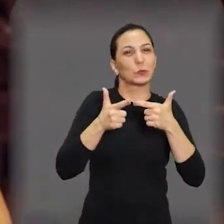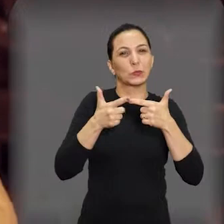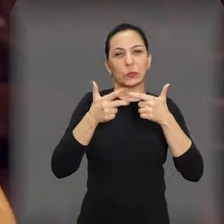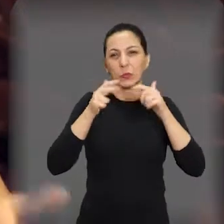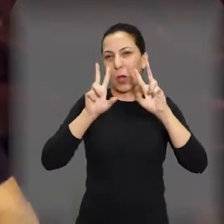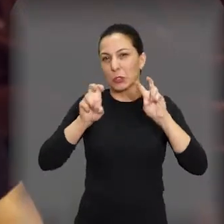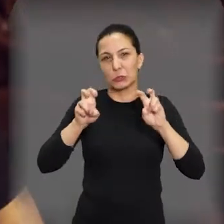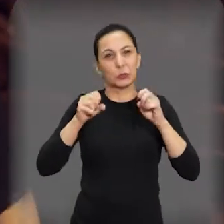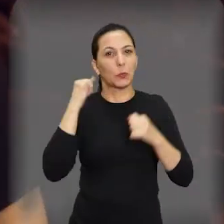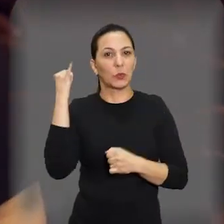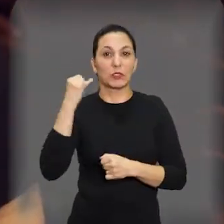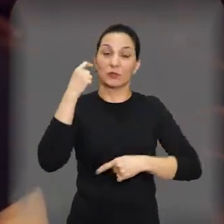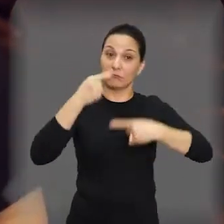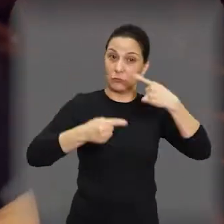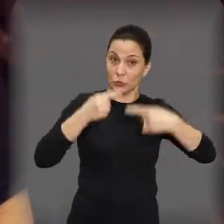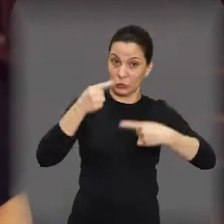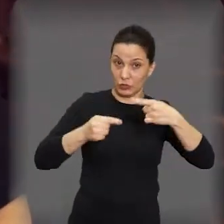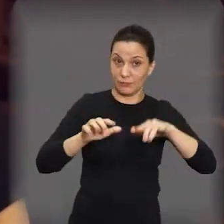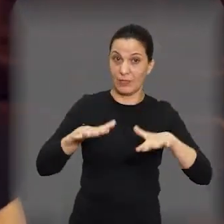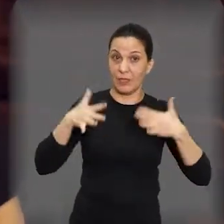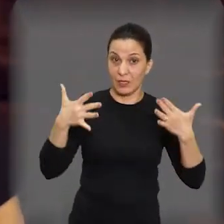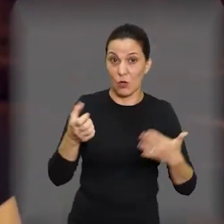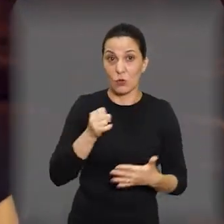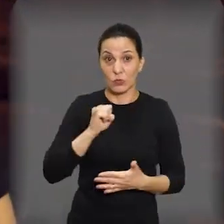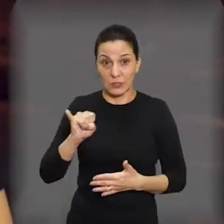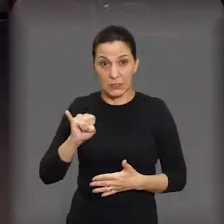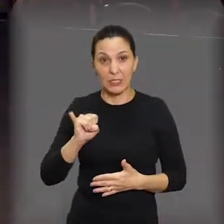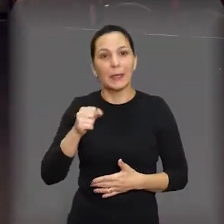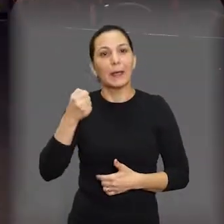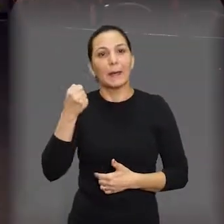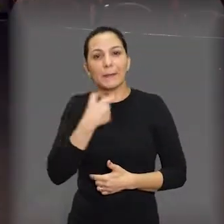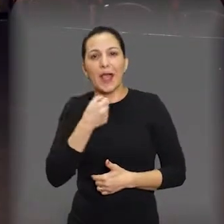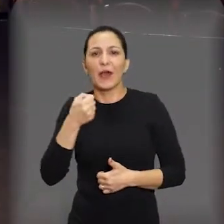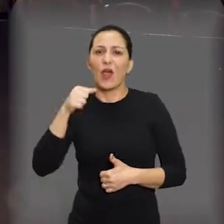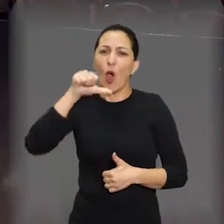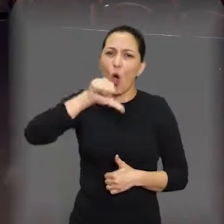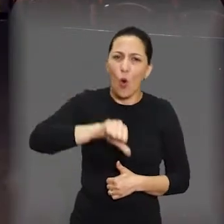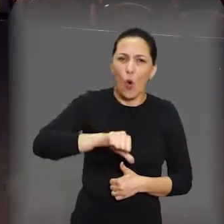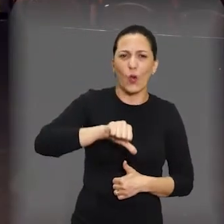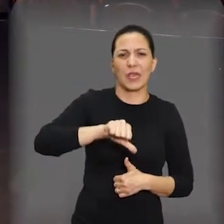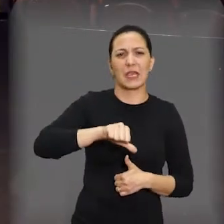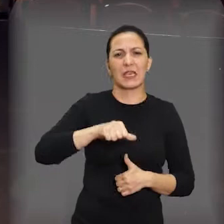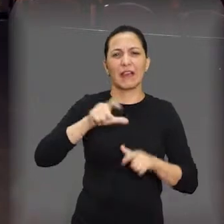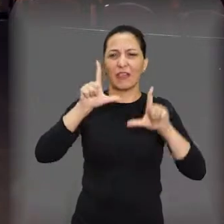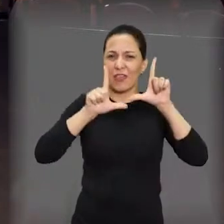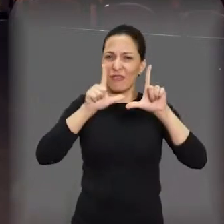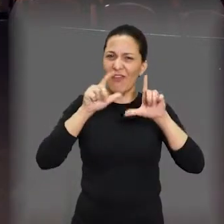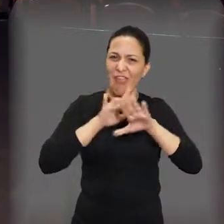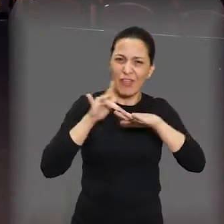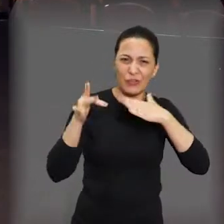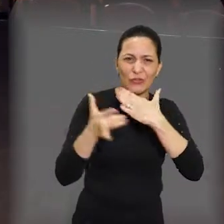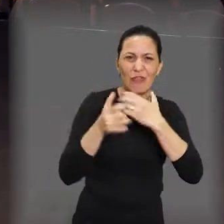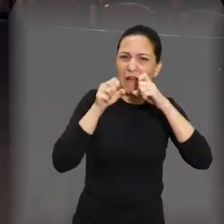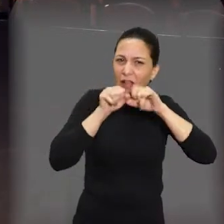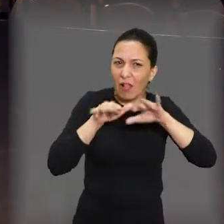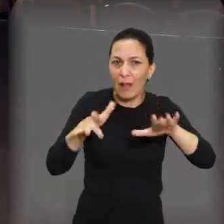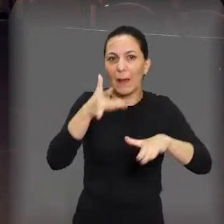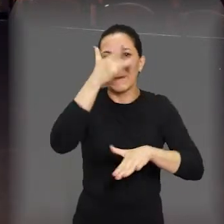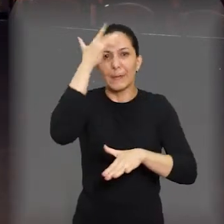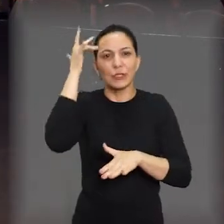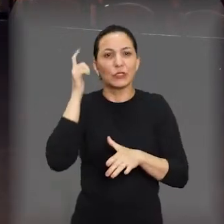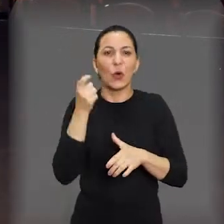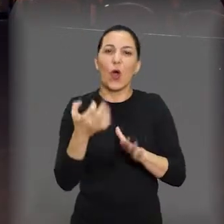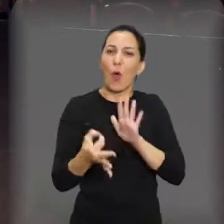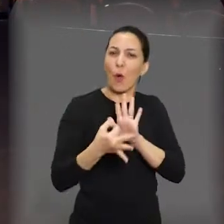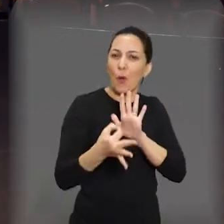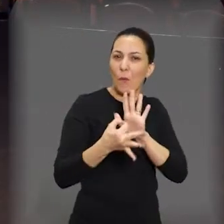e gerar discussão é importante. Então, eu acho que até quando tem uma piada de mau gosto que ventila na mídia